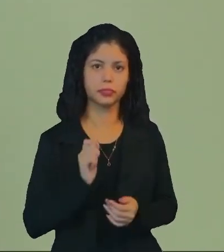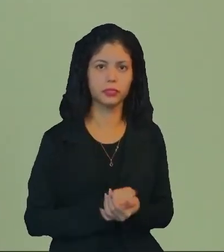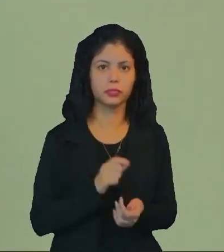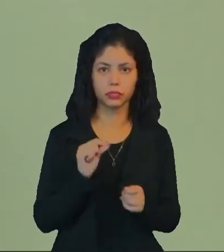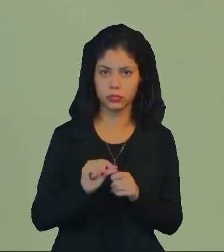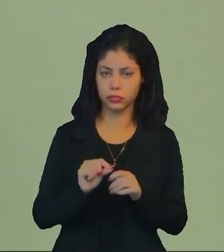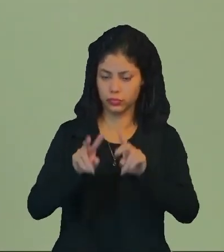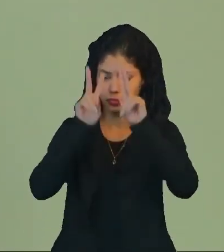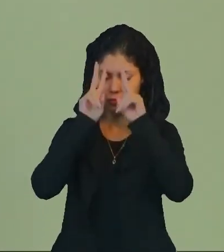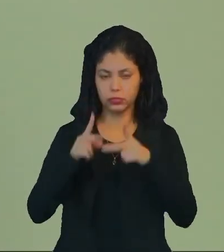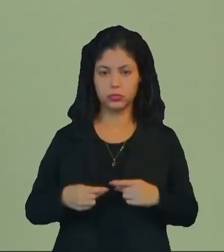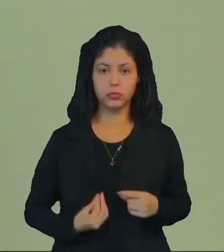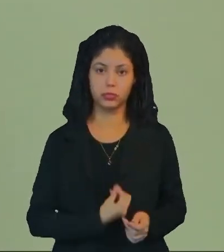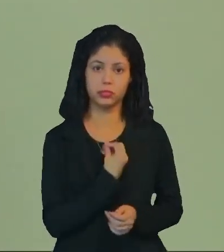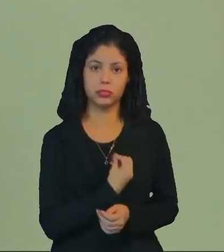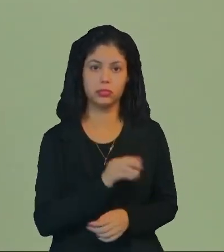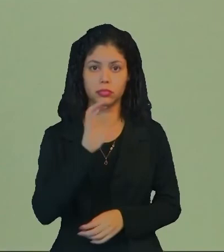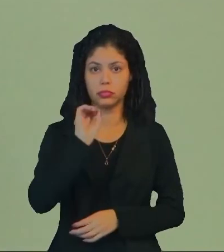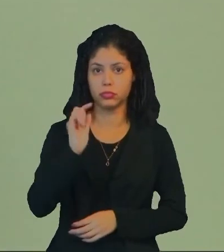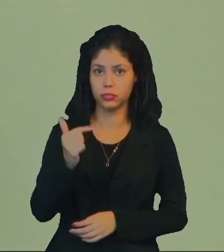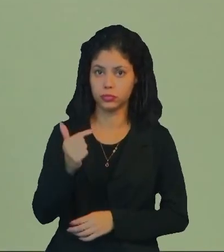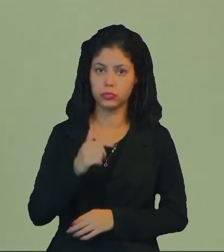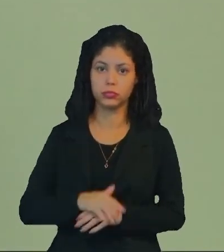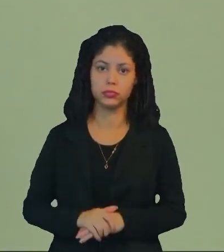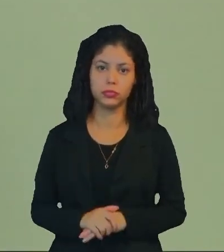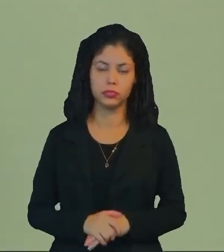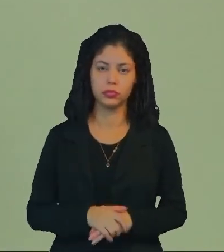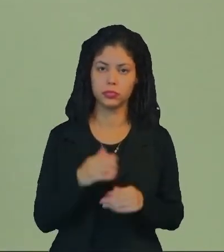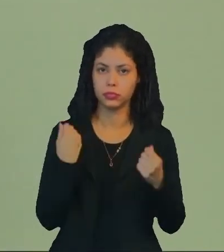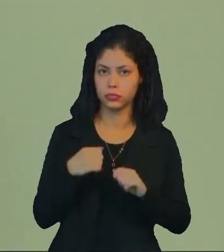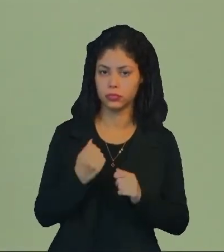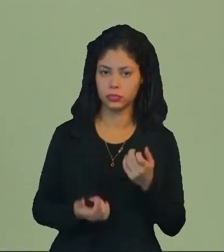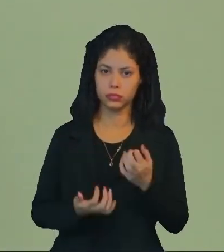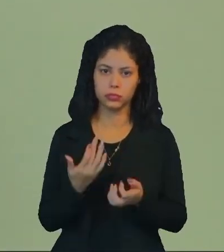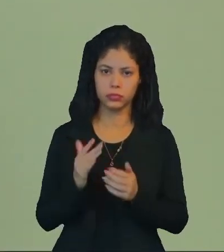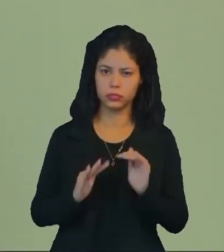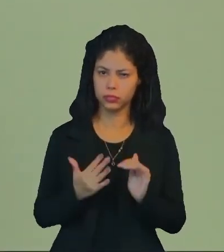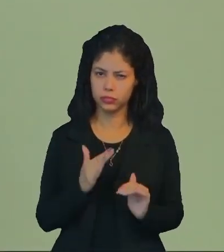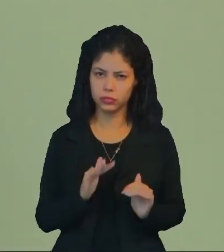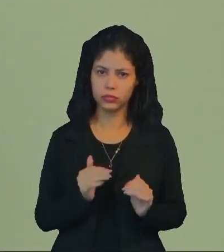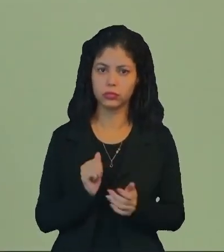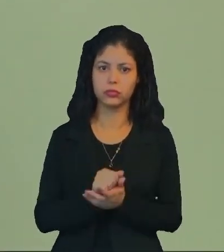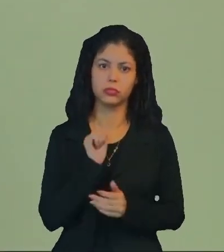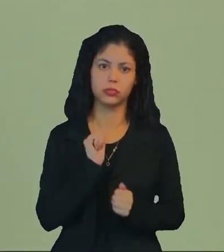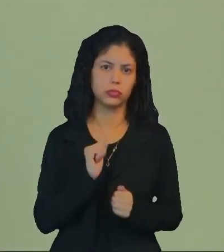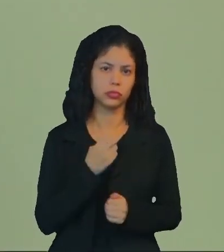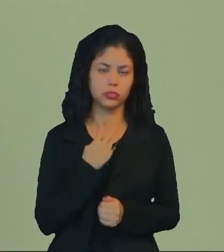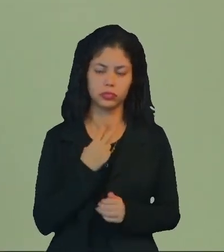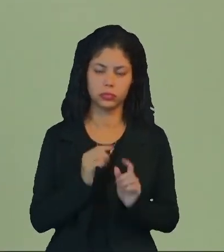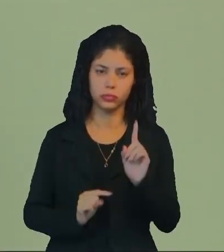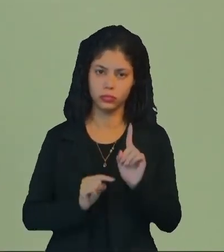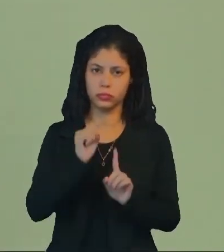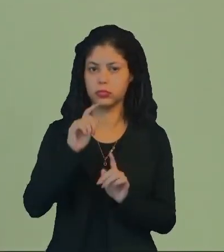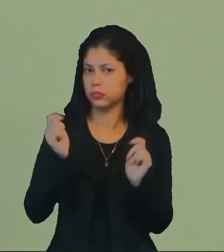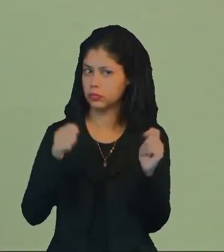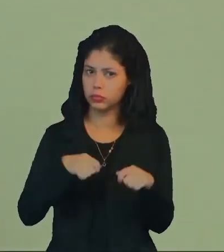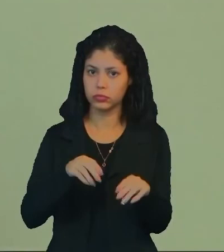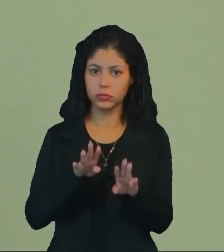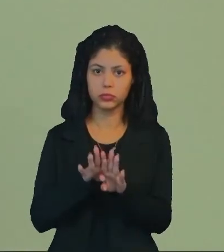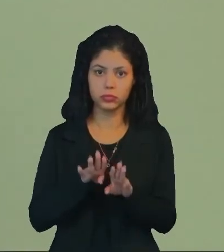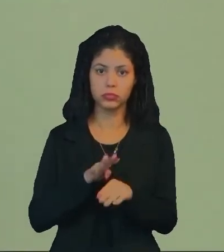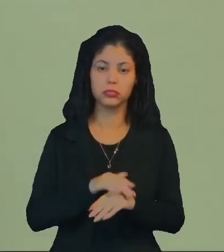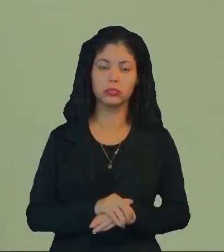fazer com que o ser humano sobreviva, por exemplo, o oxigênio, né? Tem que ter um efeito estufa moderado, não pode ser muito alto, porque senão impossibilita